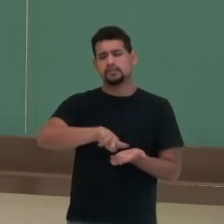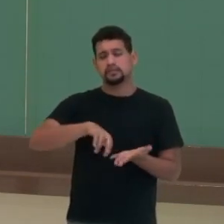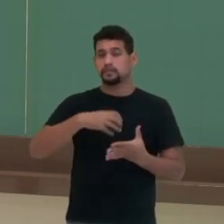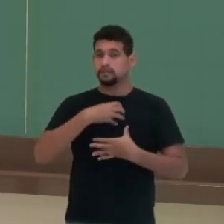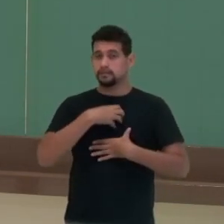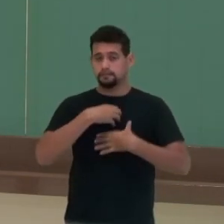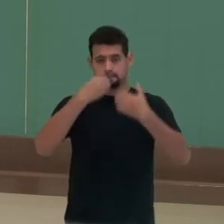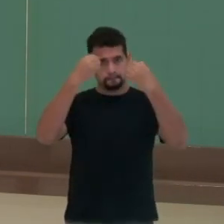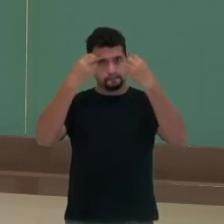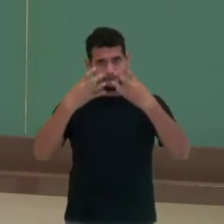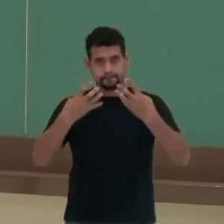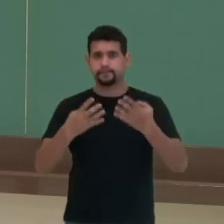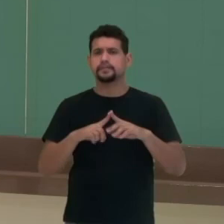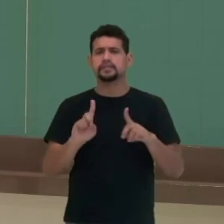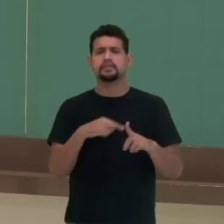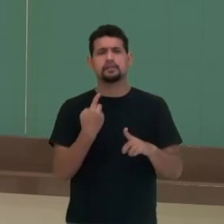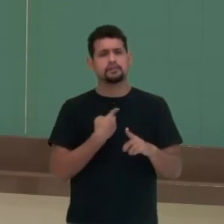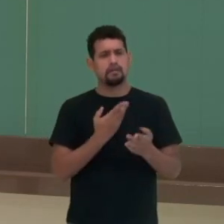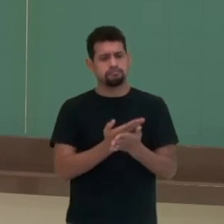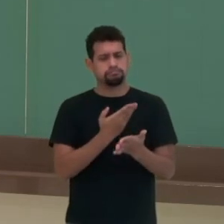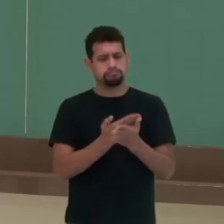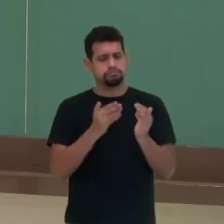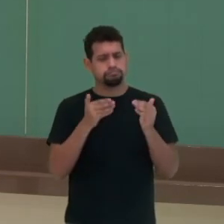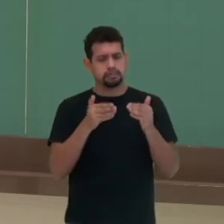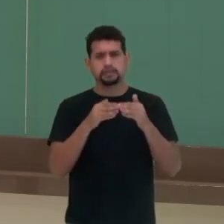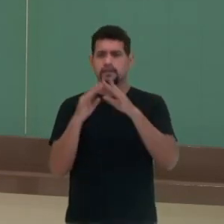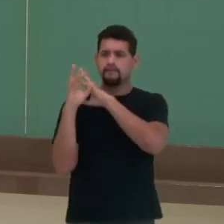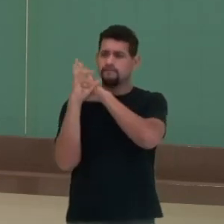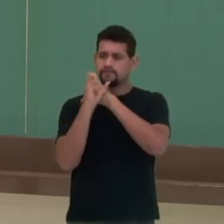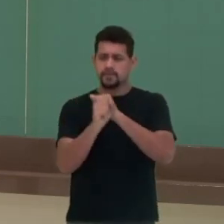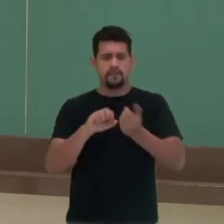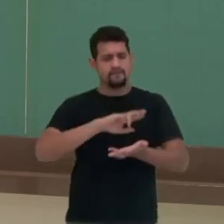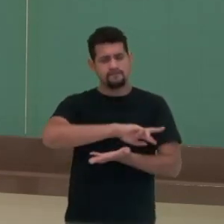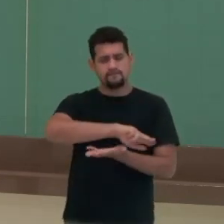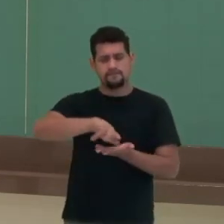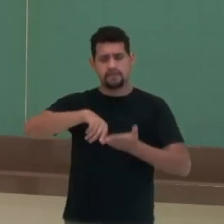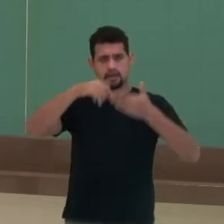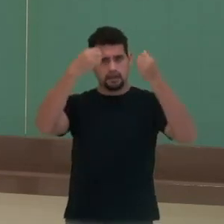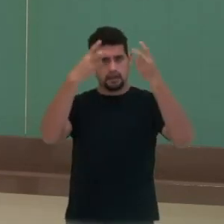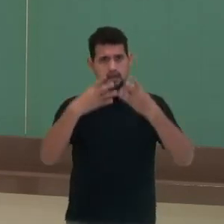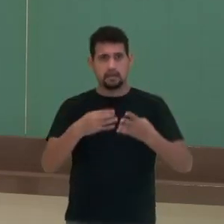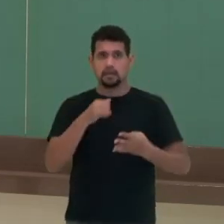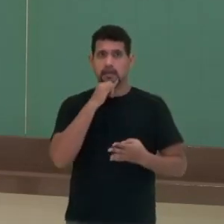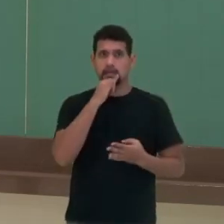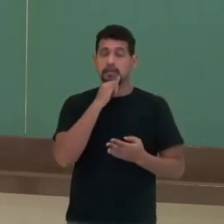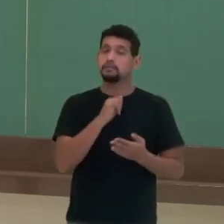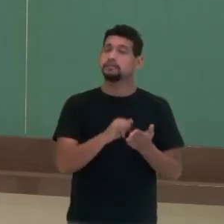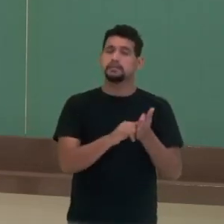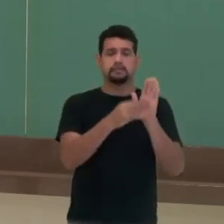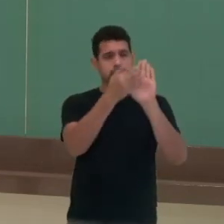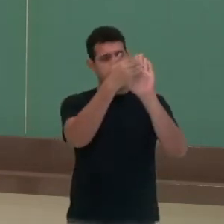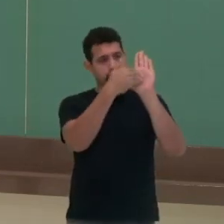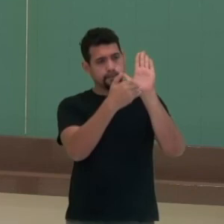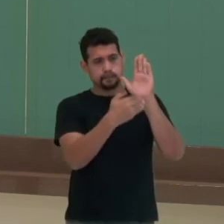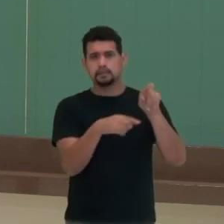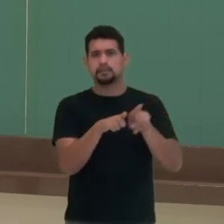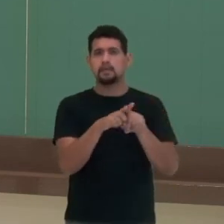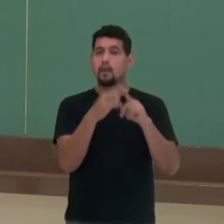de argumento, né? Então, nós estudamos aqui e vimos vários tipos de argumento, ó, de exemplificação,